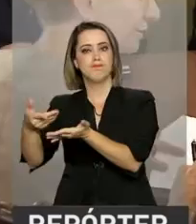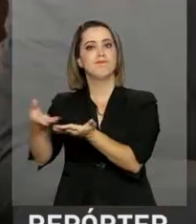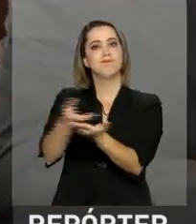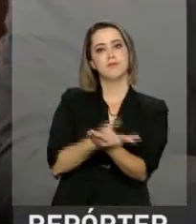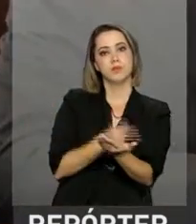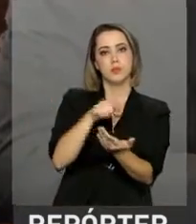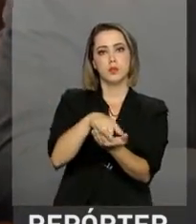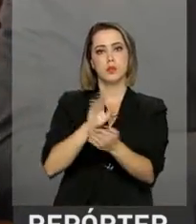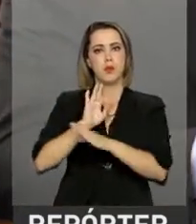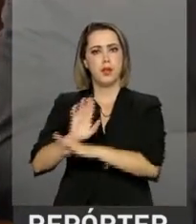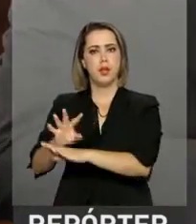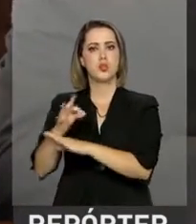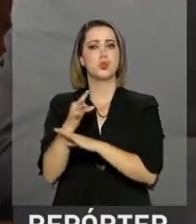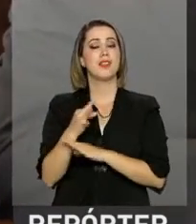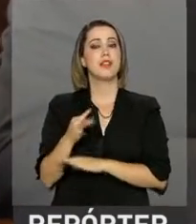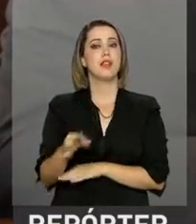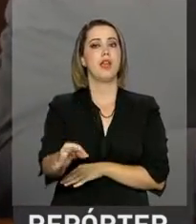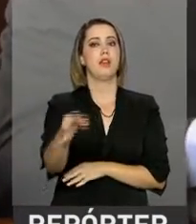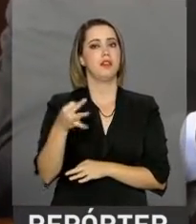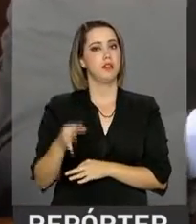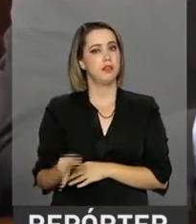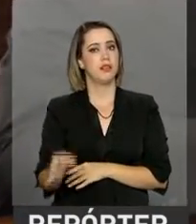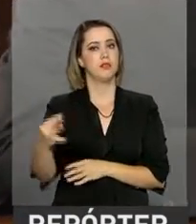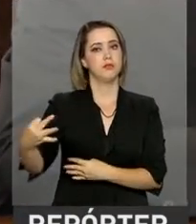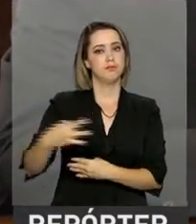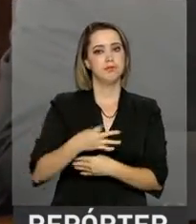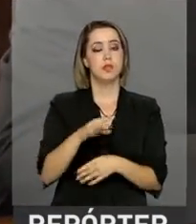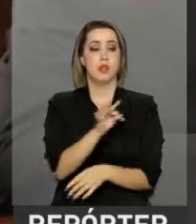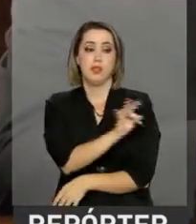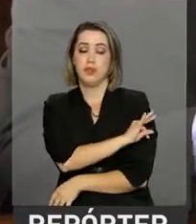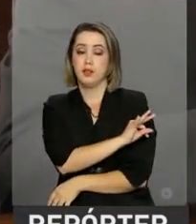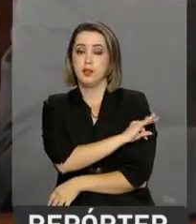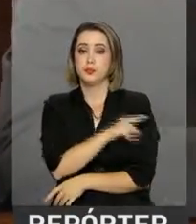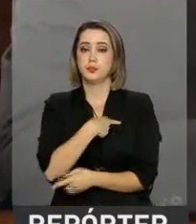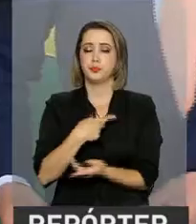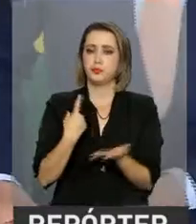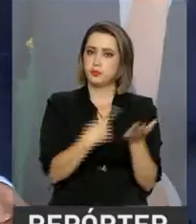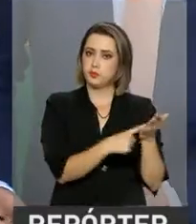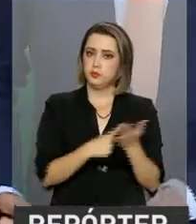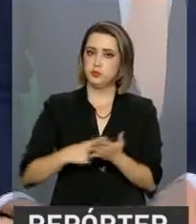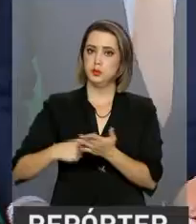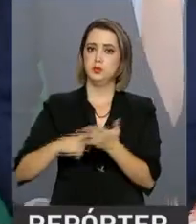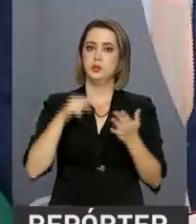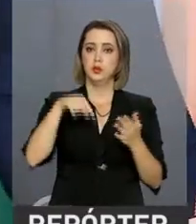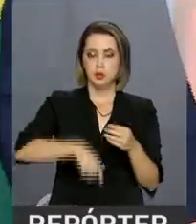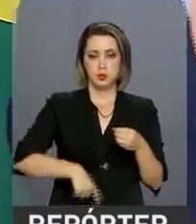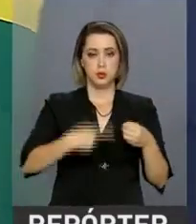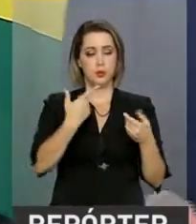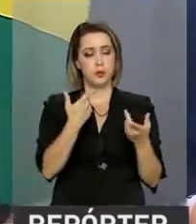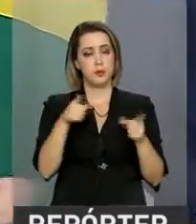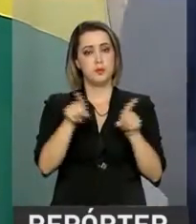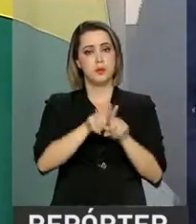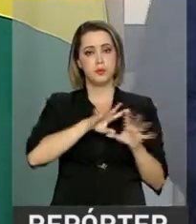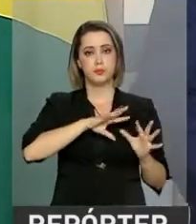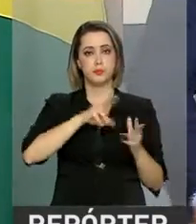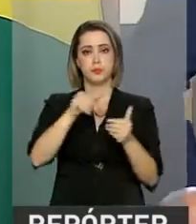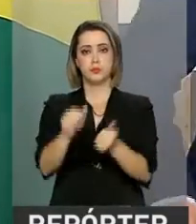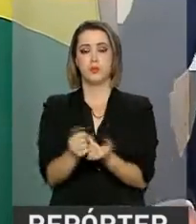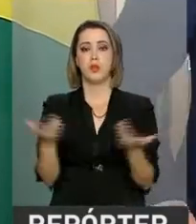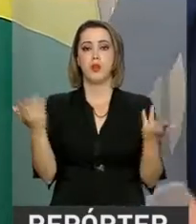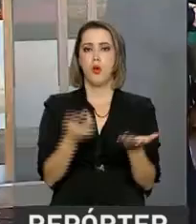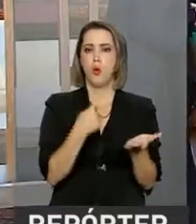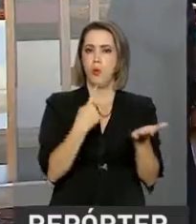cooperação técnica além de assuntos de agendas regionais e globais e durante o encontro foi assinado um acordo